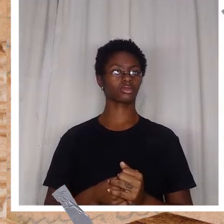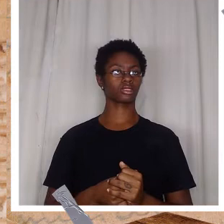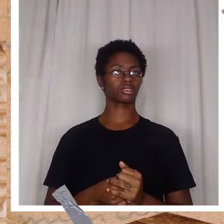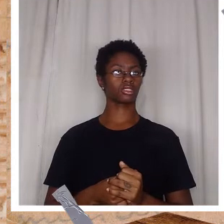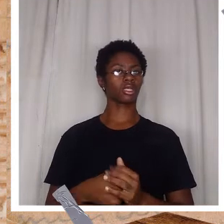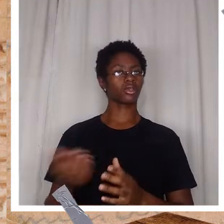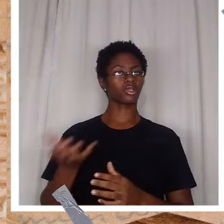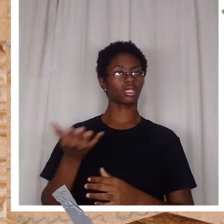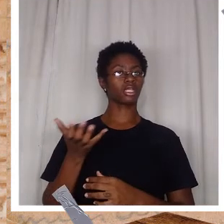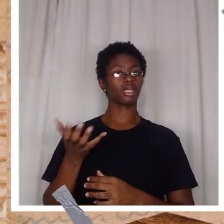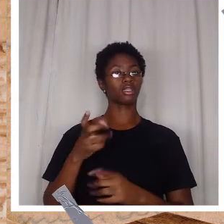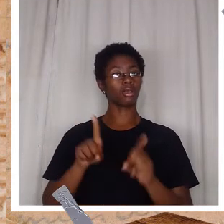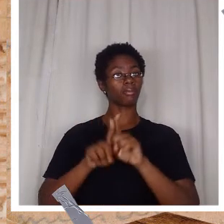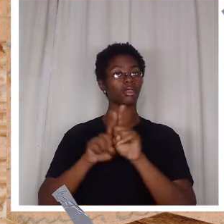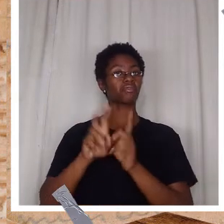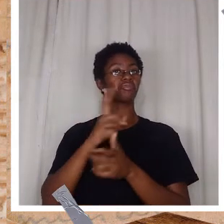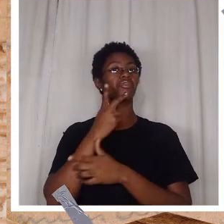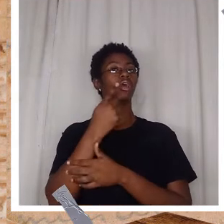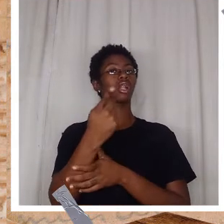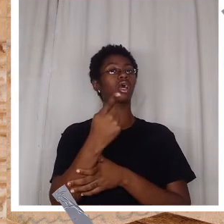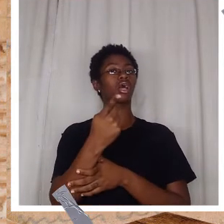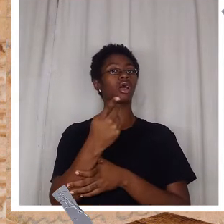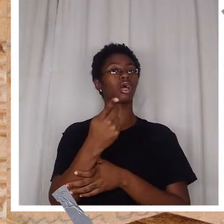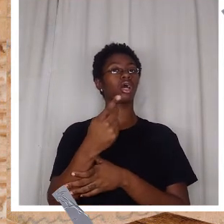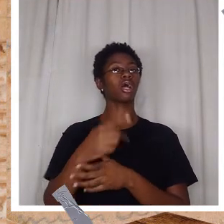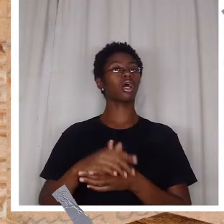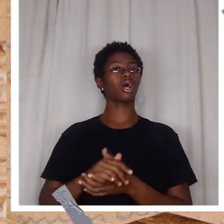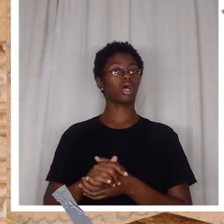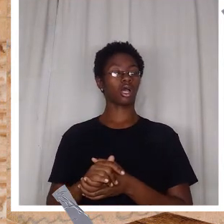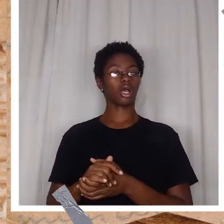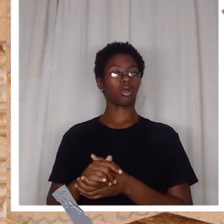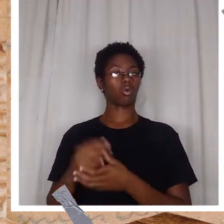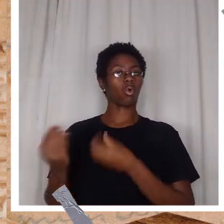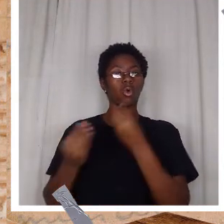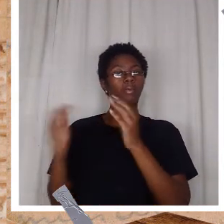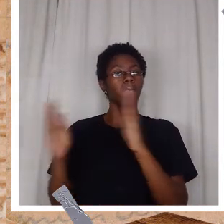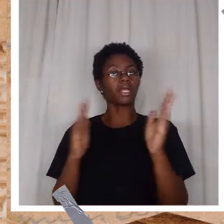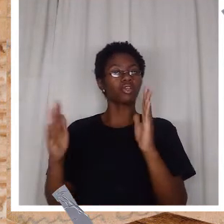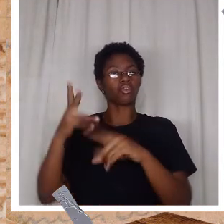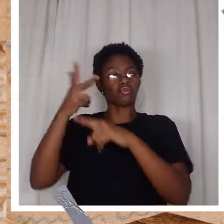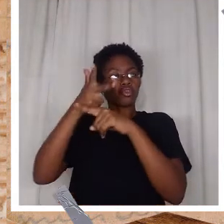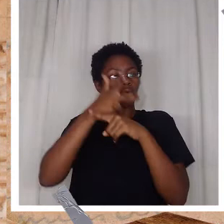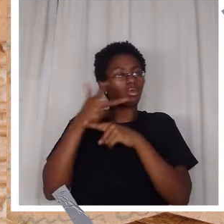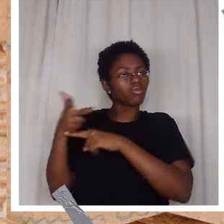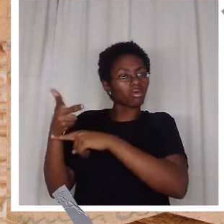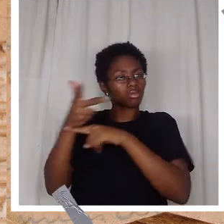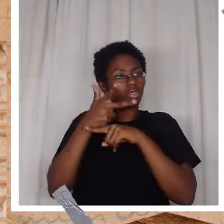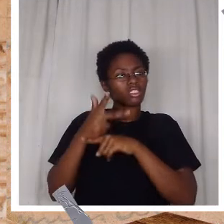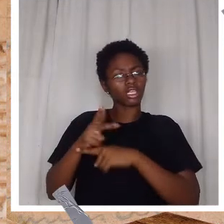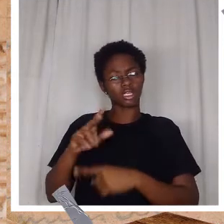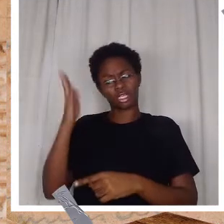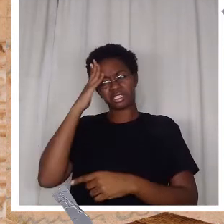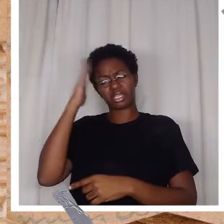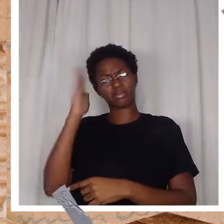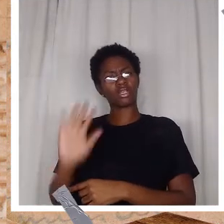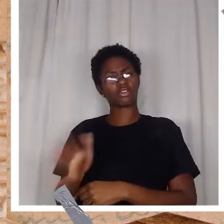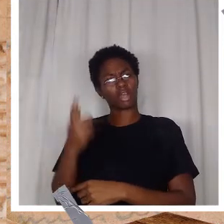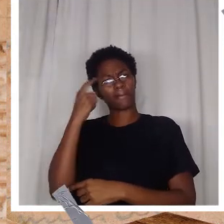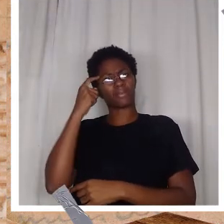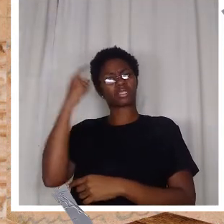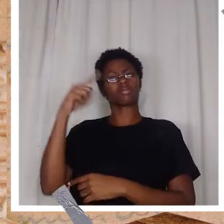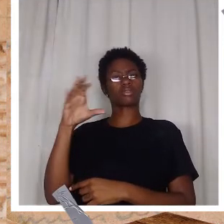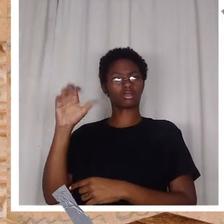Queria falar também que você, na época que você filmou, você já sabia, né, desse pensamento da